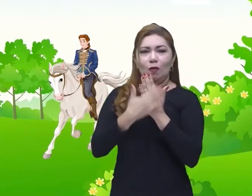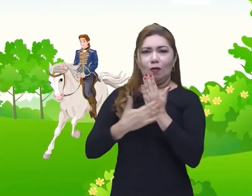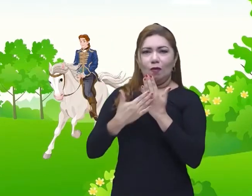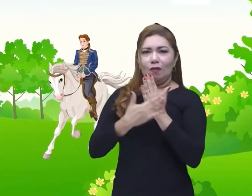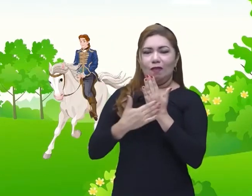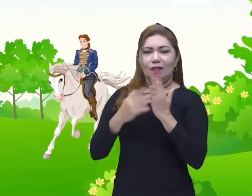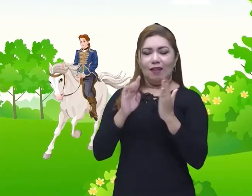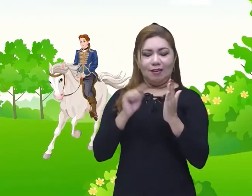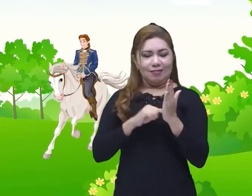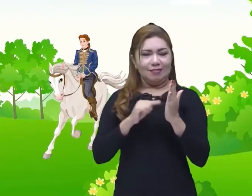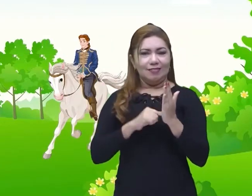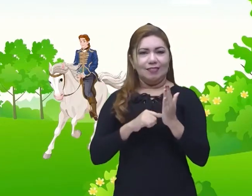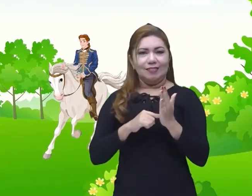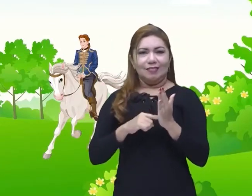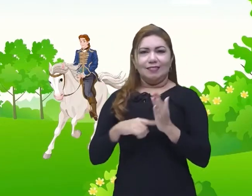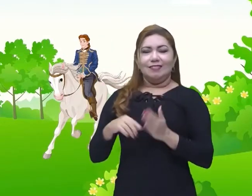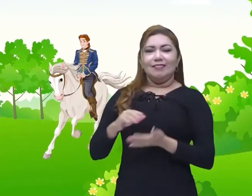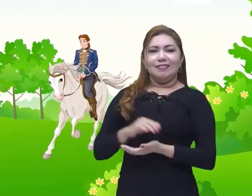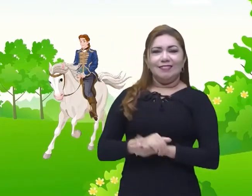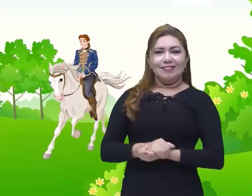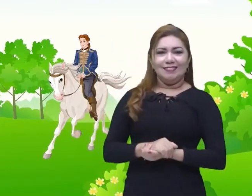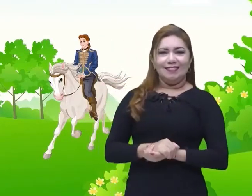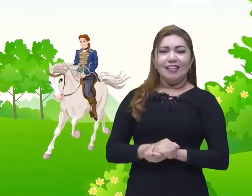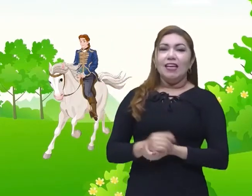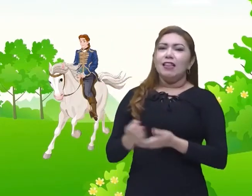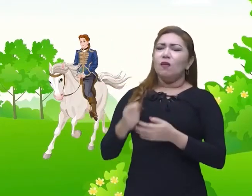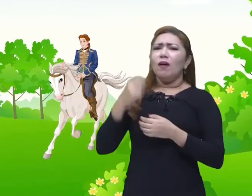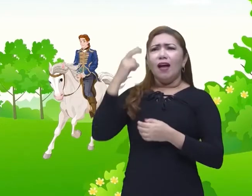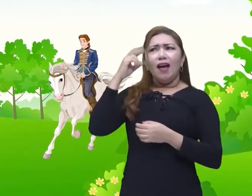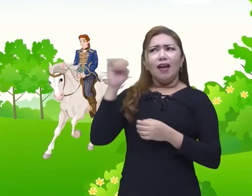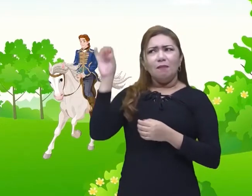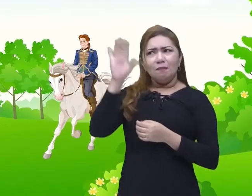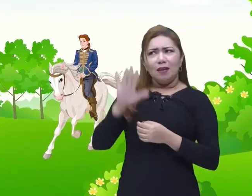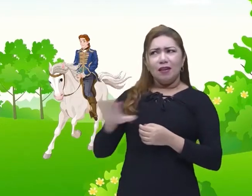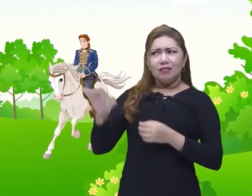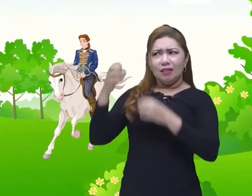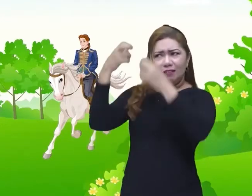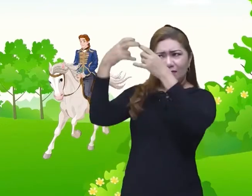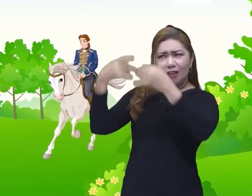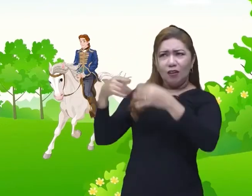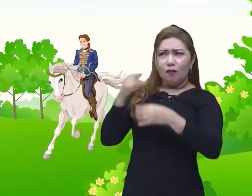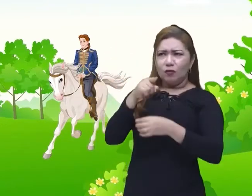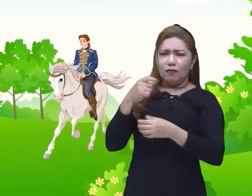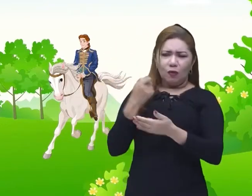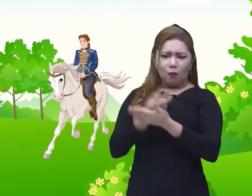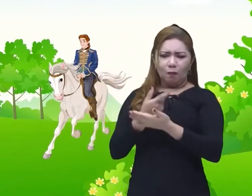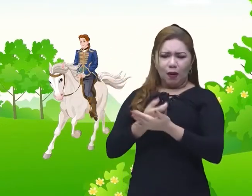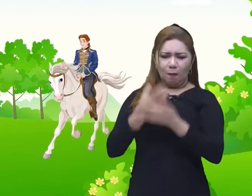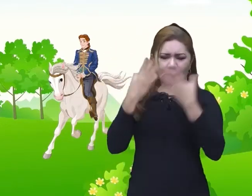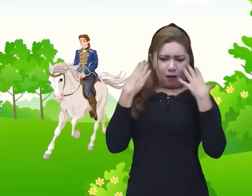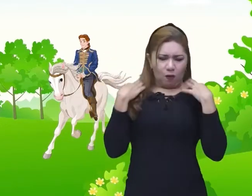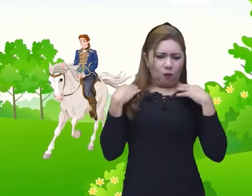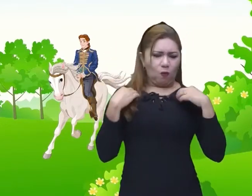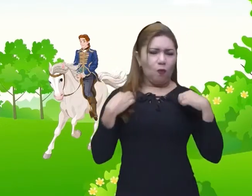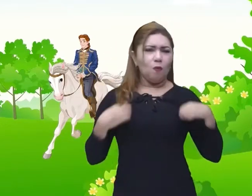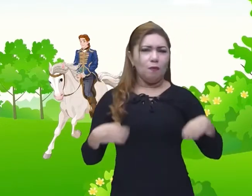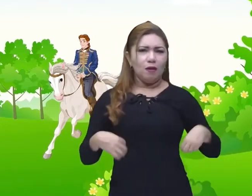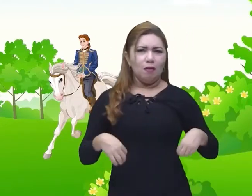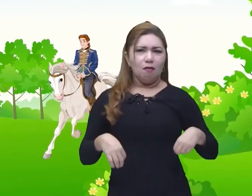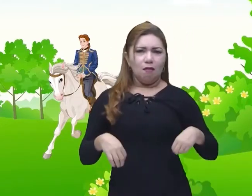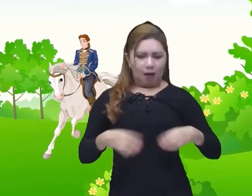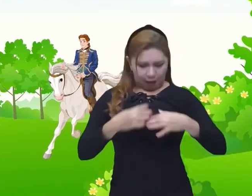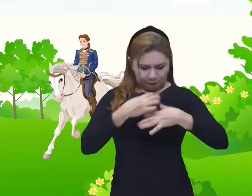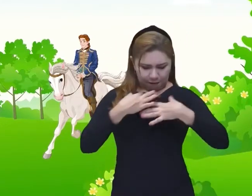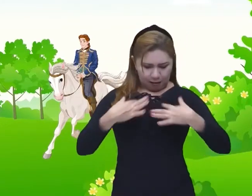eles são assim também, né? A imagem fala. Às vezes, quando você vai comprar uma roupa, vem aquela Branca de Neve aqui,